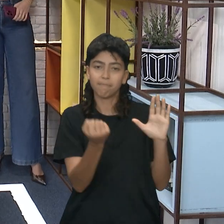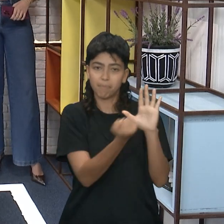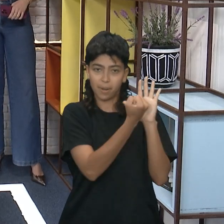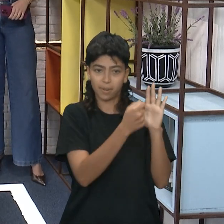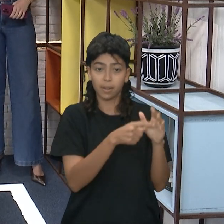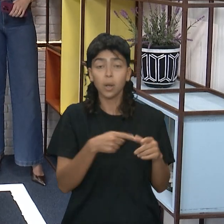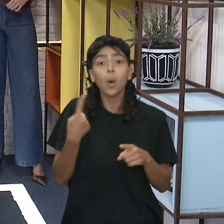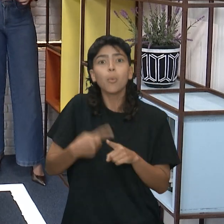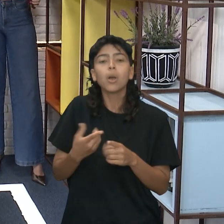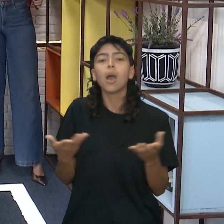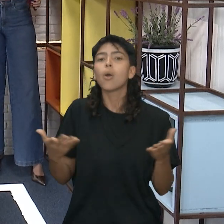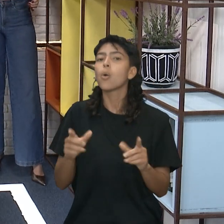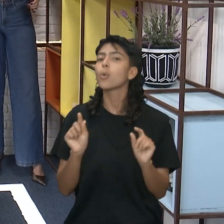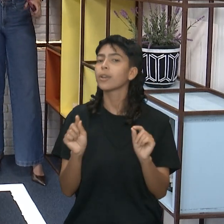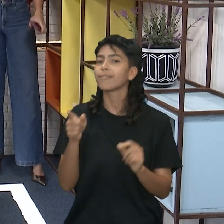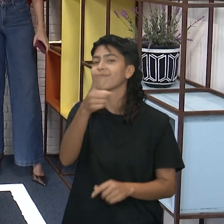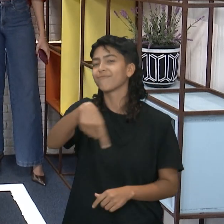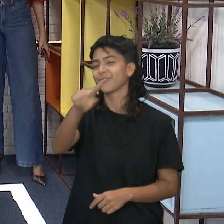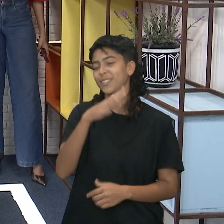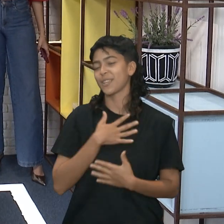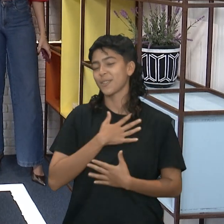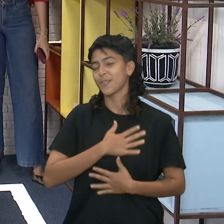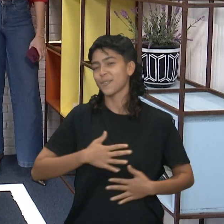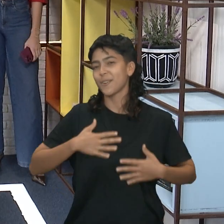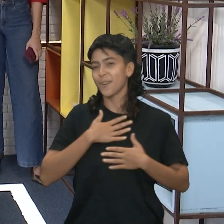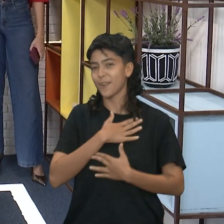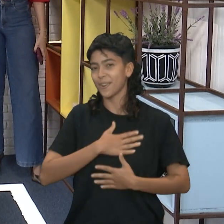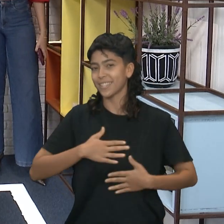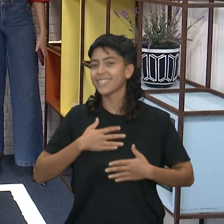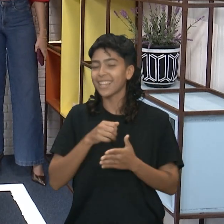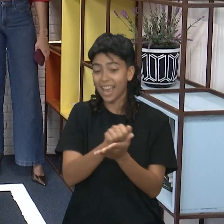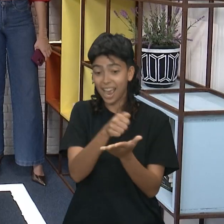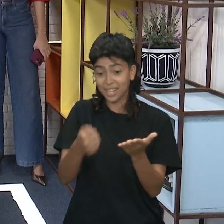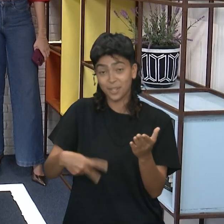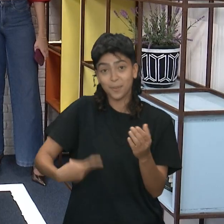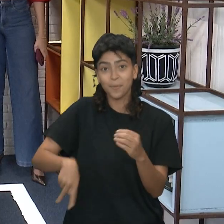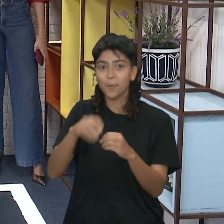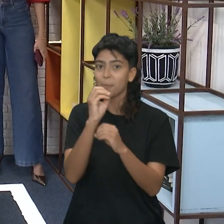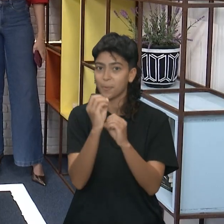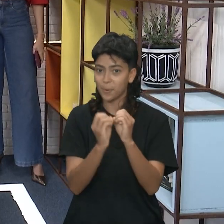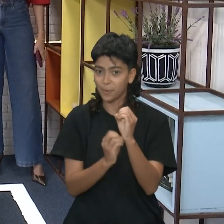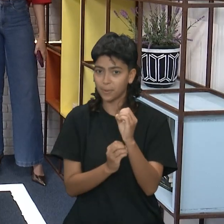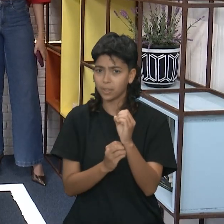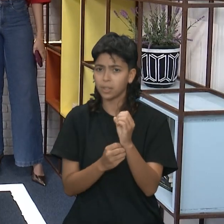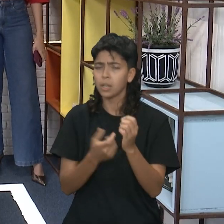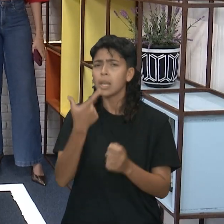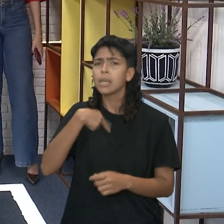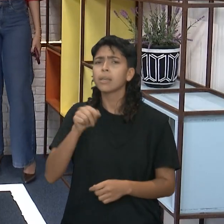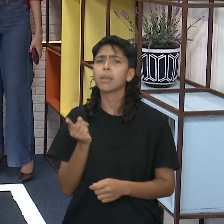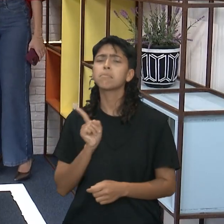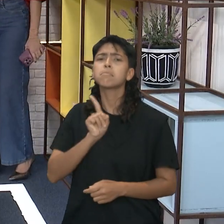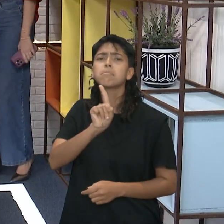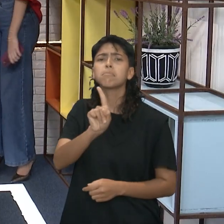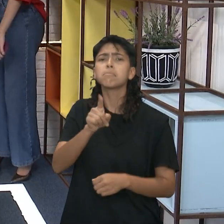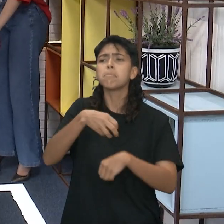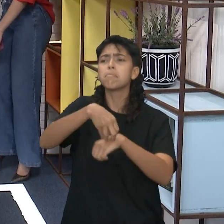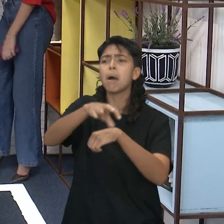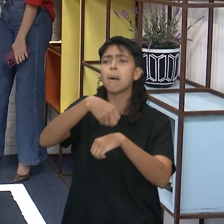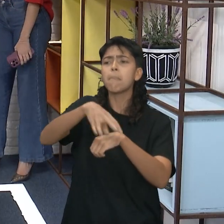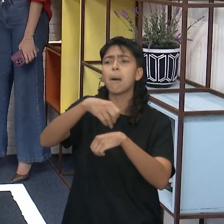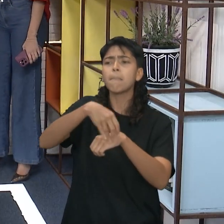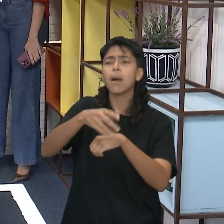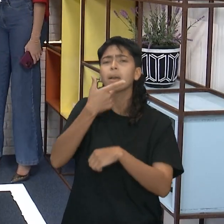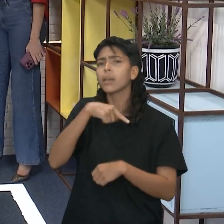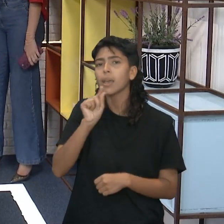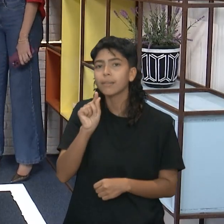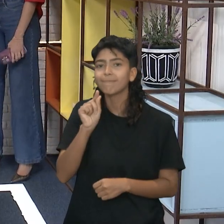agora chegou o momento que todo mundo gosta, a agenda de eventos e serviços da universidade. E quem chega hoje para trazer as novidades é o Matheus